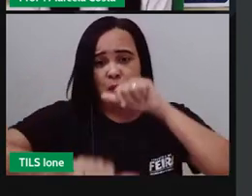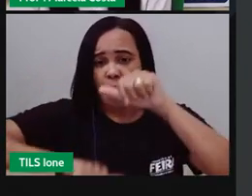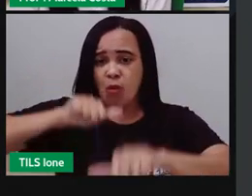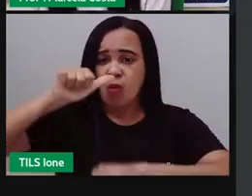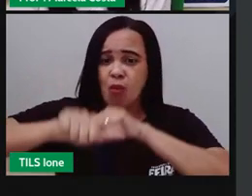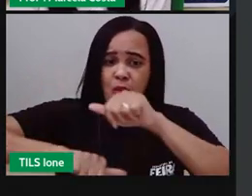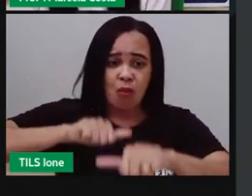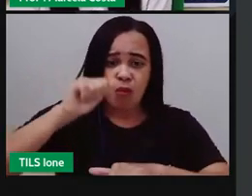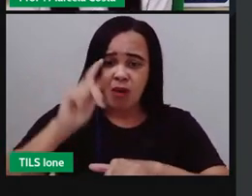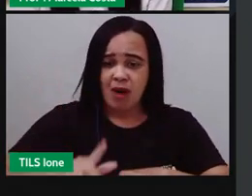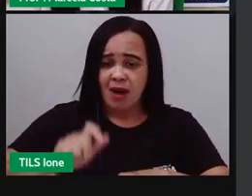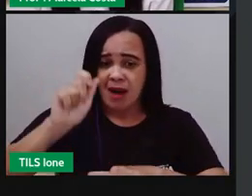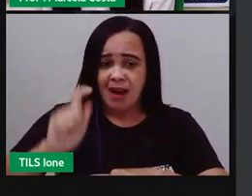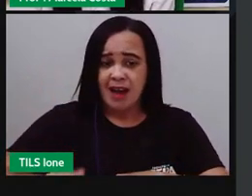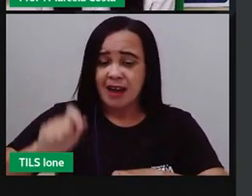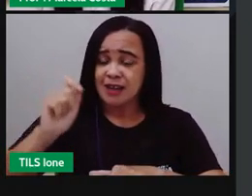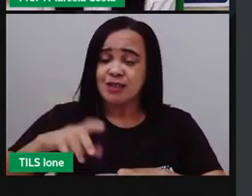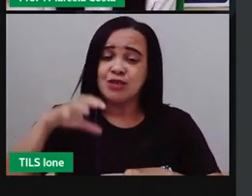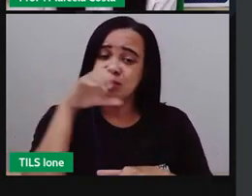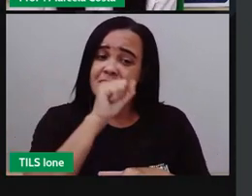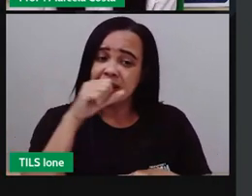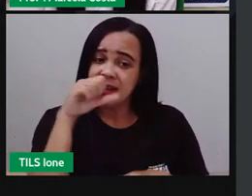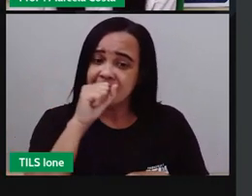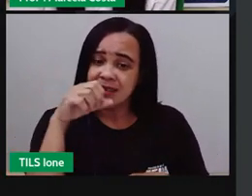De azul para laranjado.